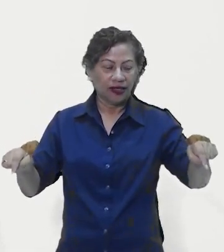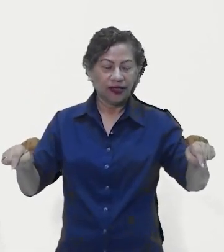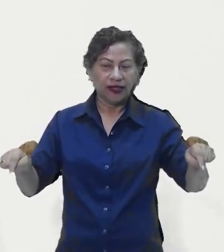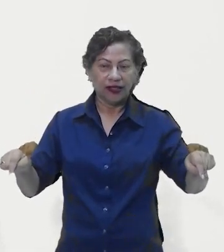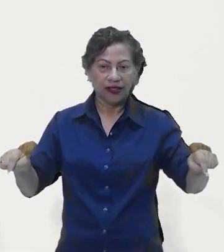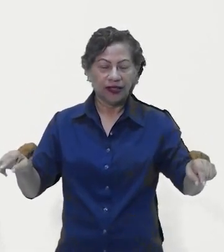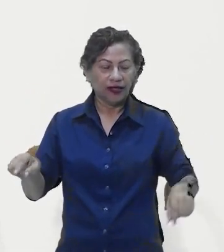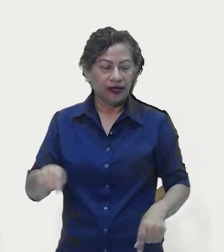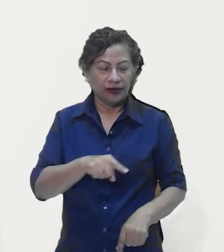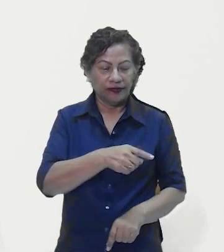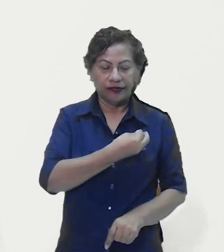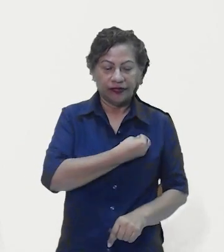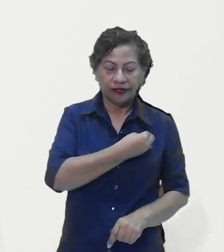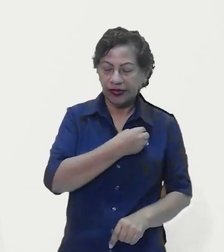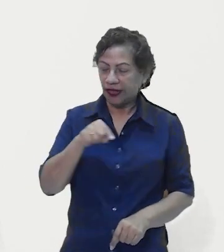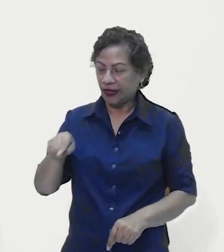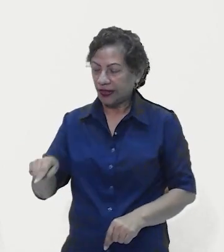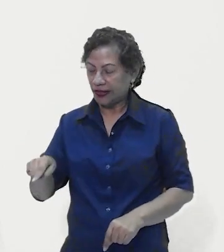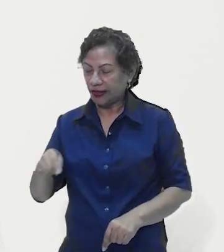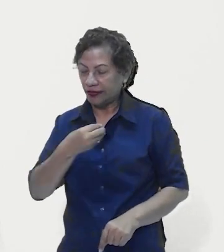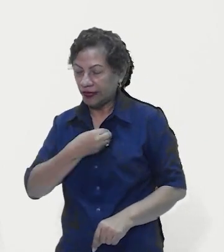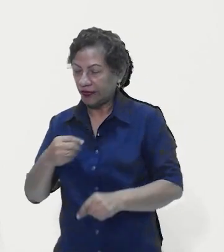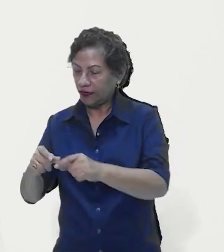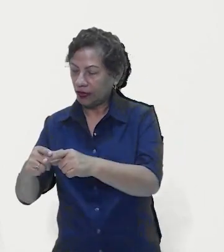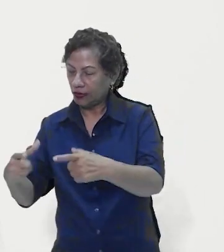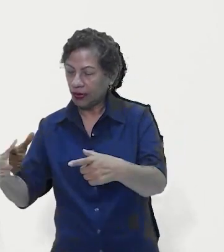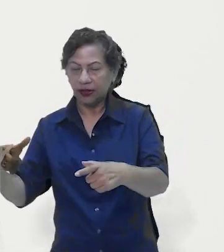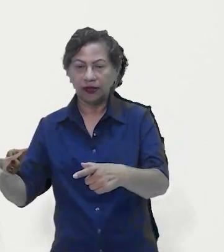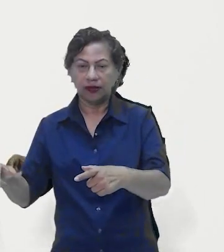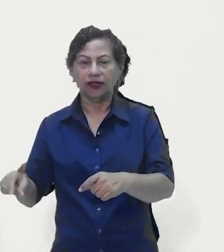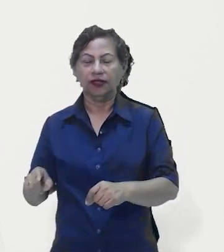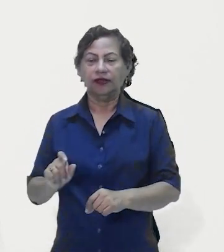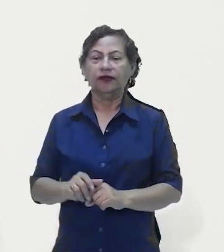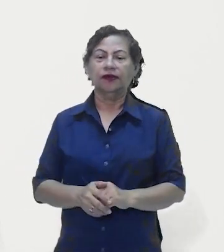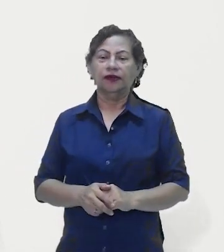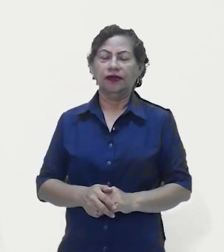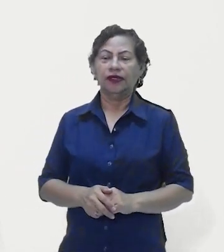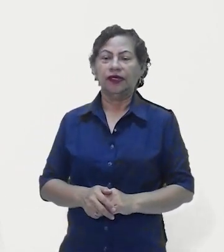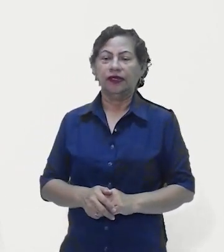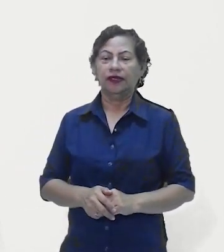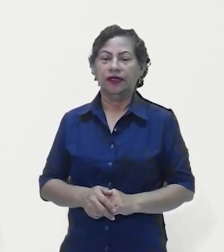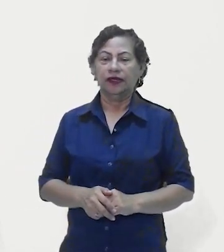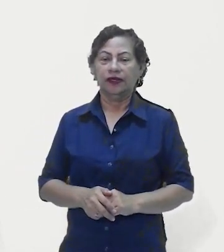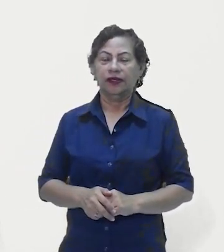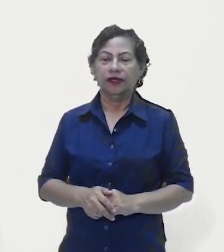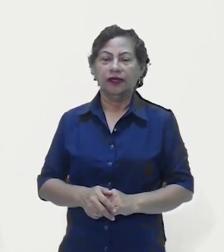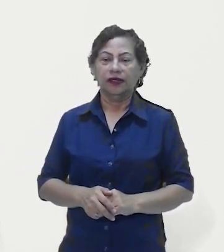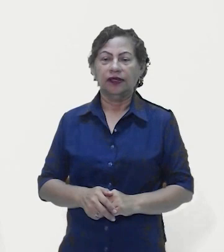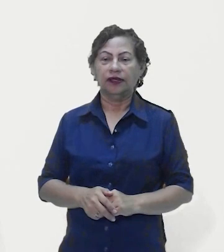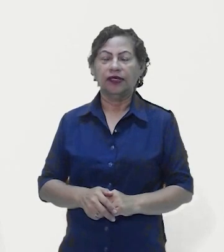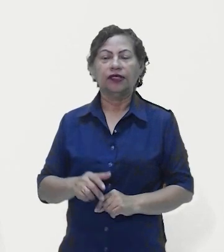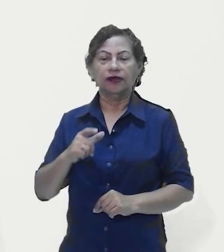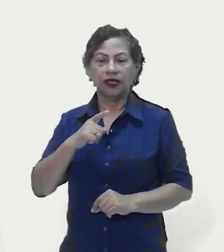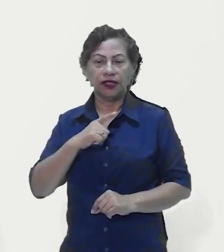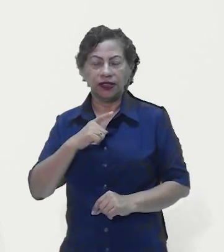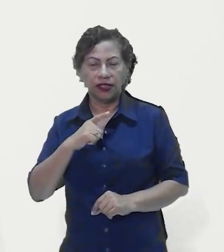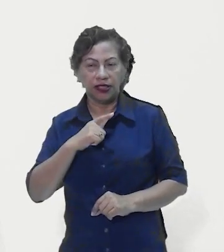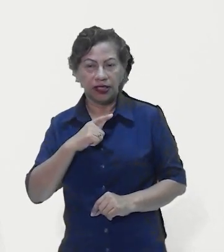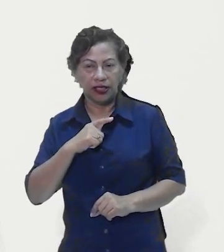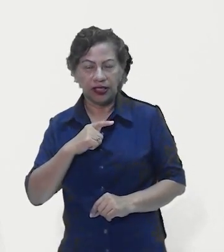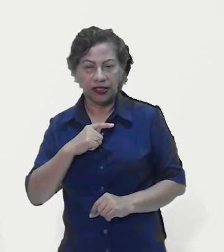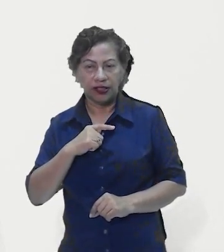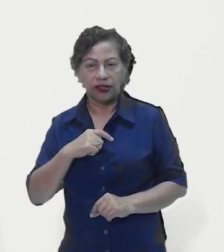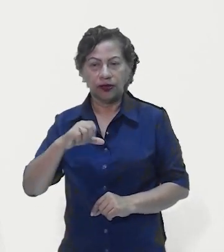cidades, foi aumentando. E em 2010, que é o último censo realizado pelo IBGE, 84% da